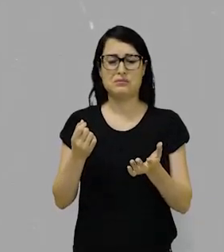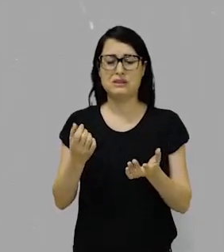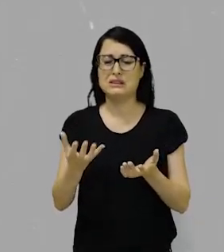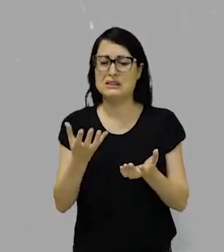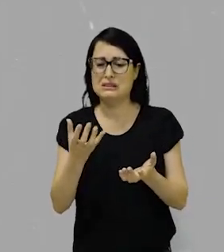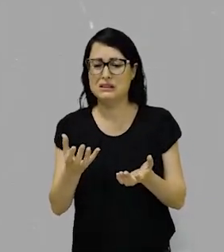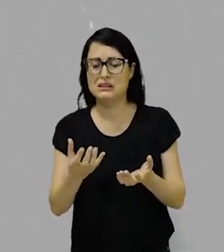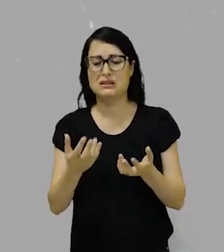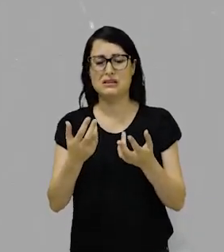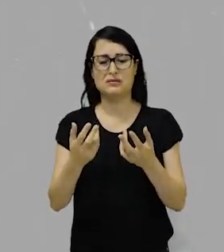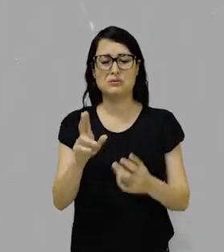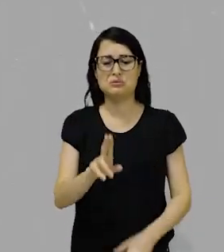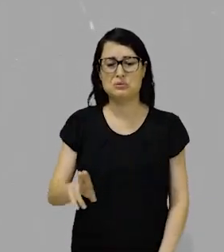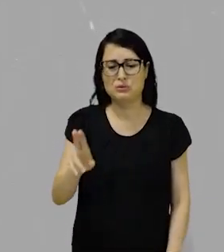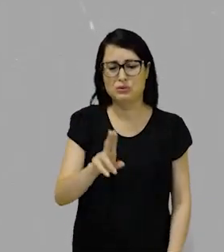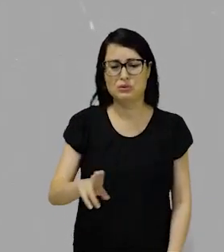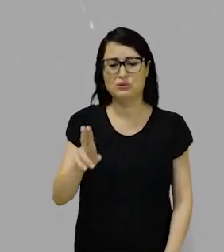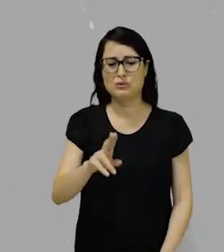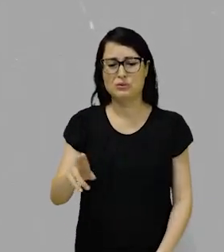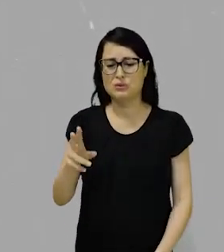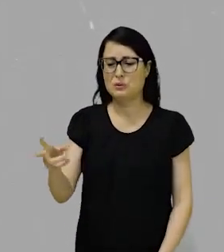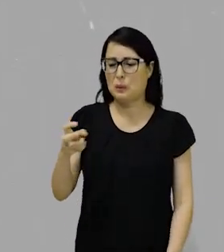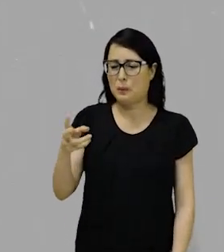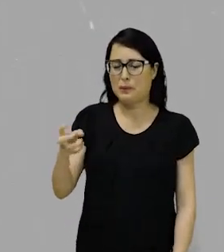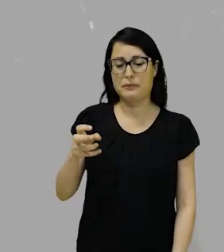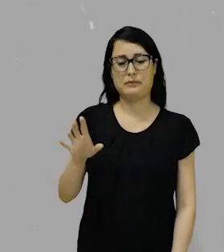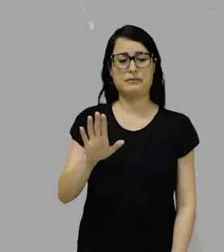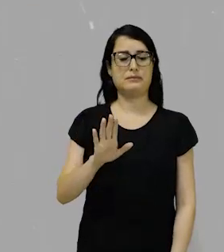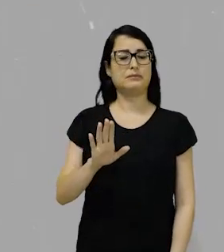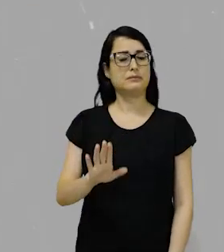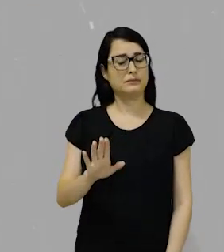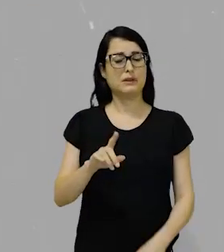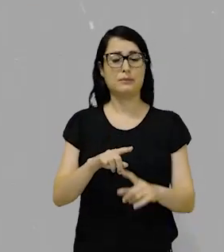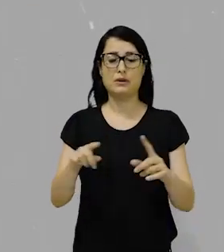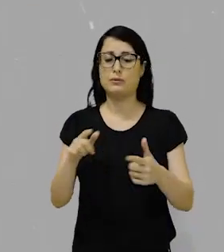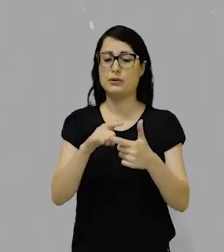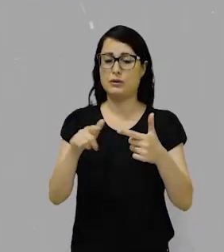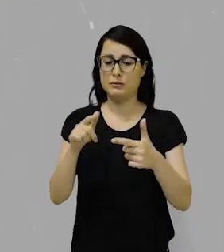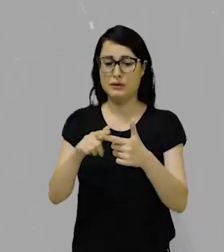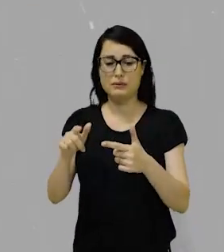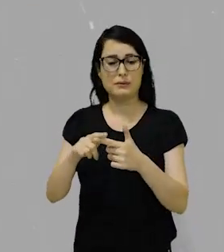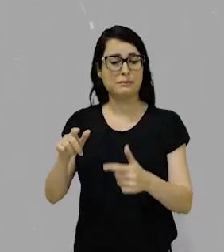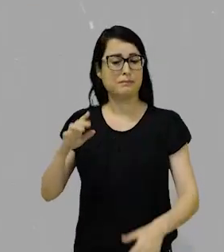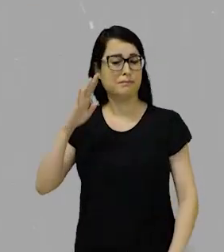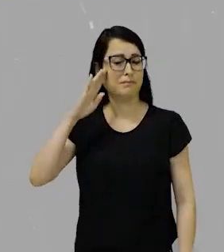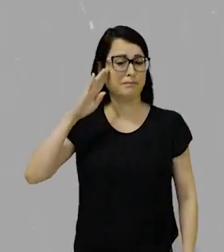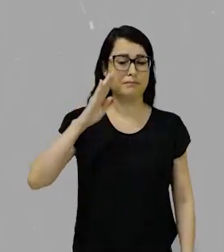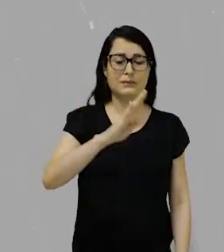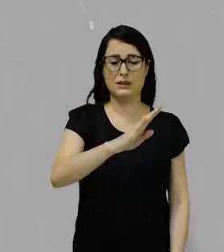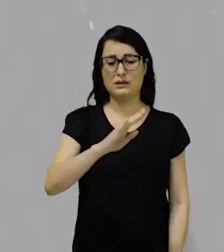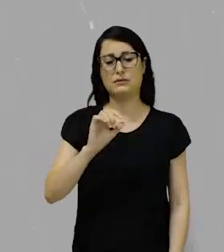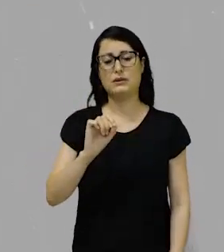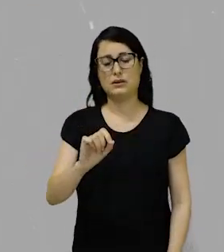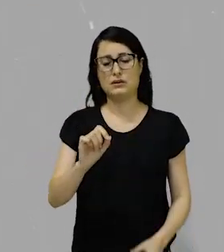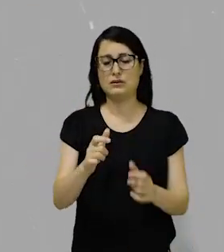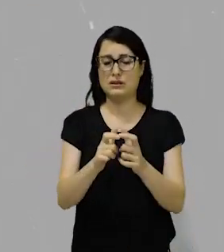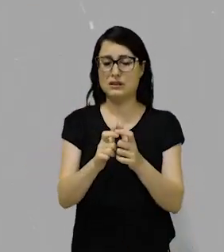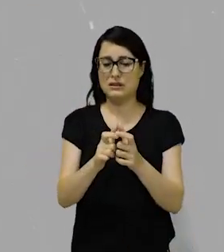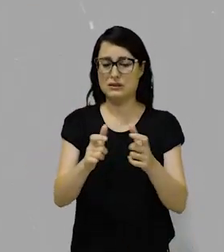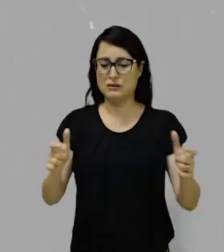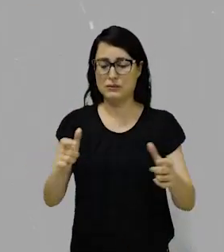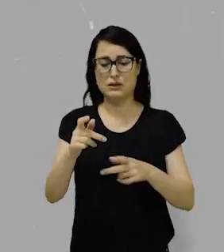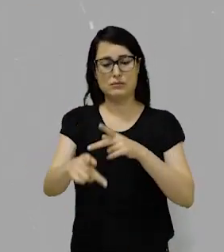a utilização excessiva dos nossos recursos. Para estas conferências, a problemática central era um crescimento